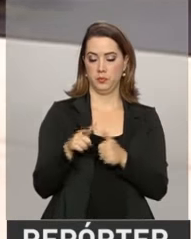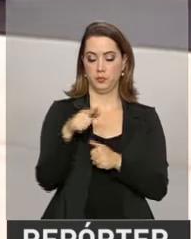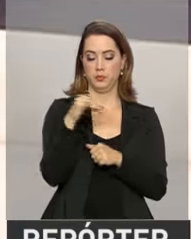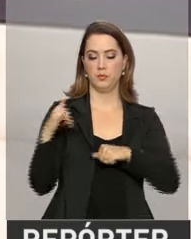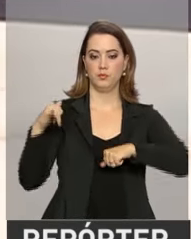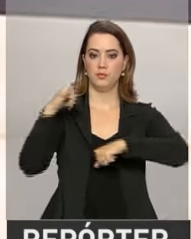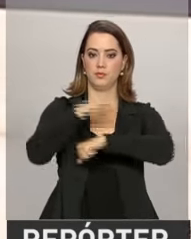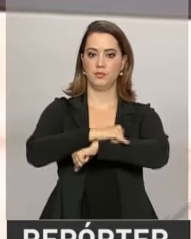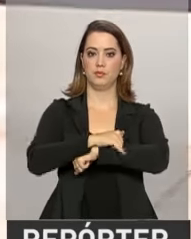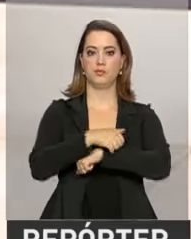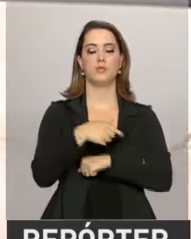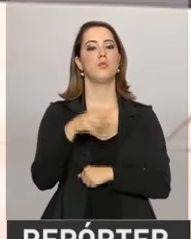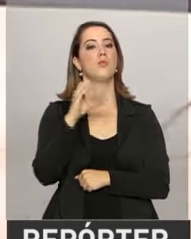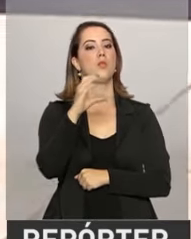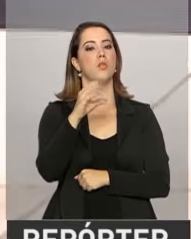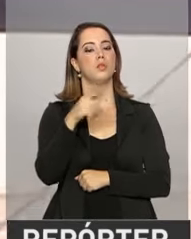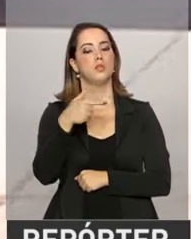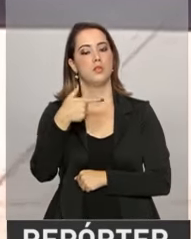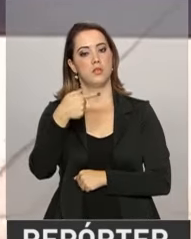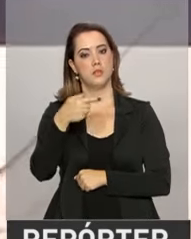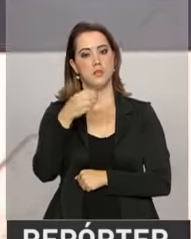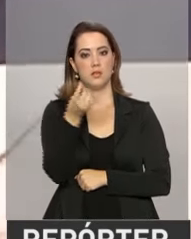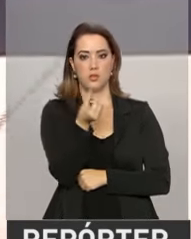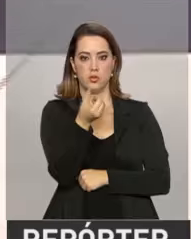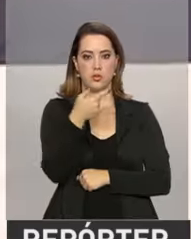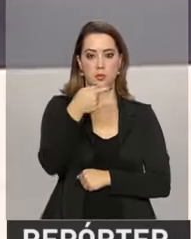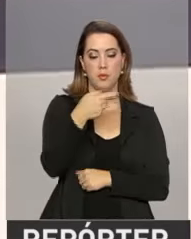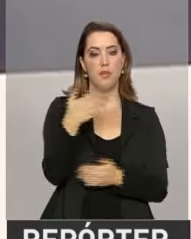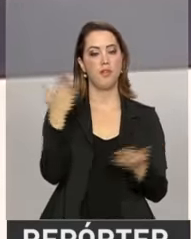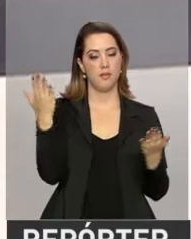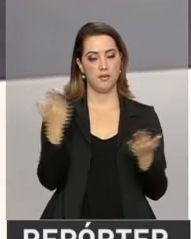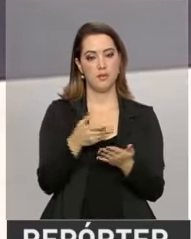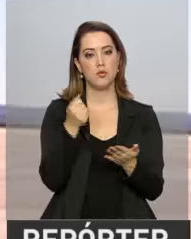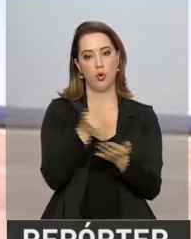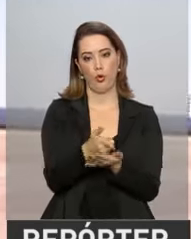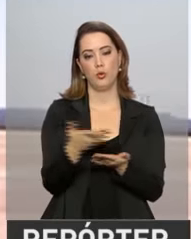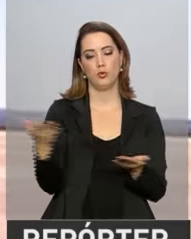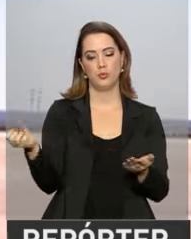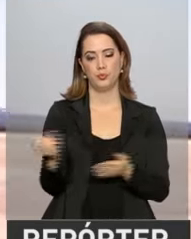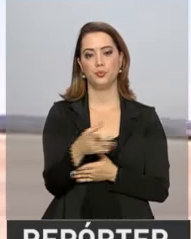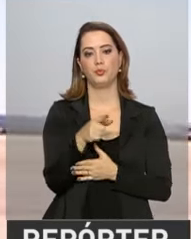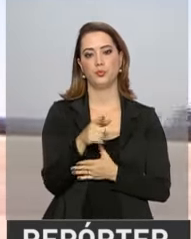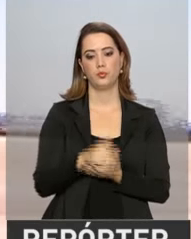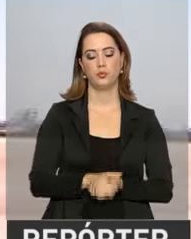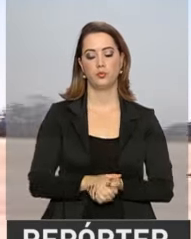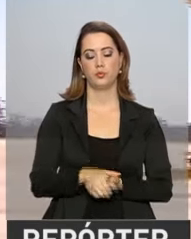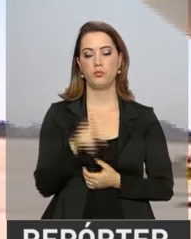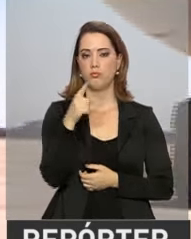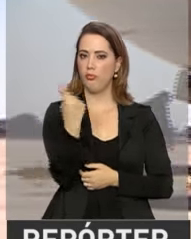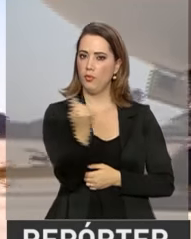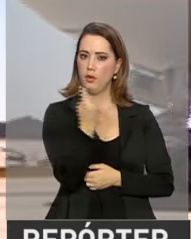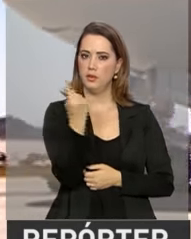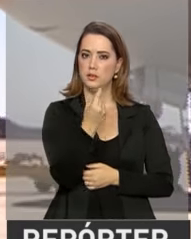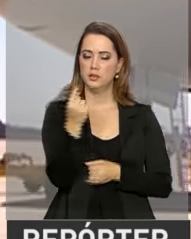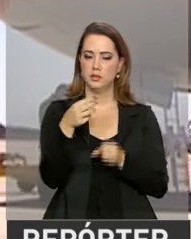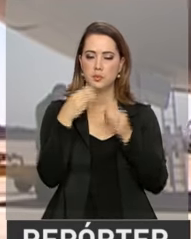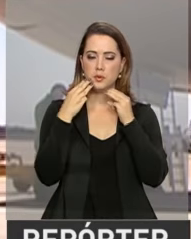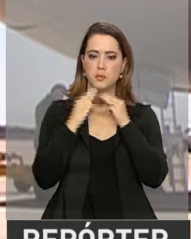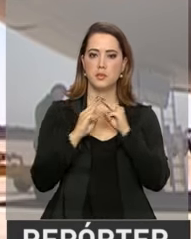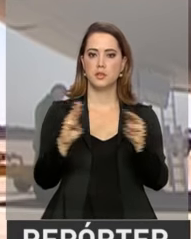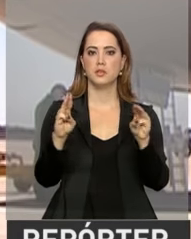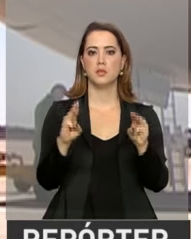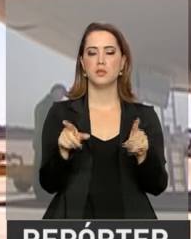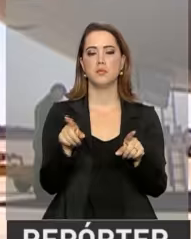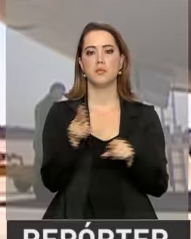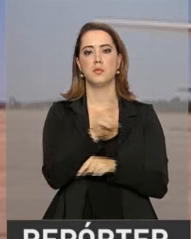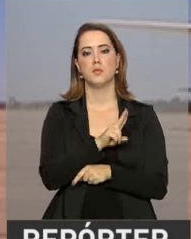FAB, o C-767, recém-incorporado à frota. Essa foi a primeira missão da aeronave, conhecida como